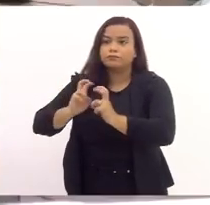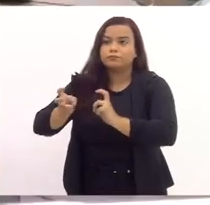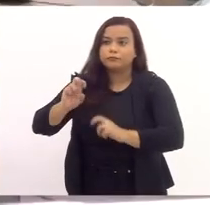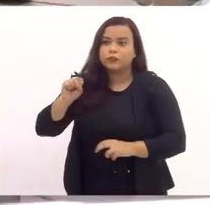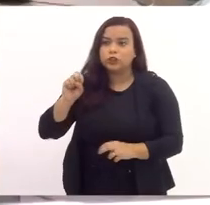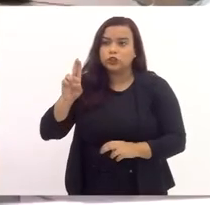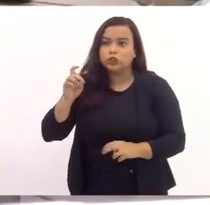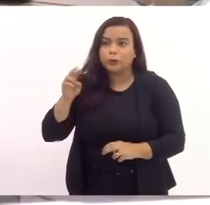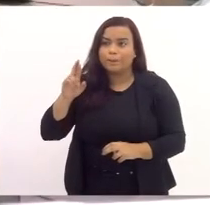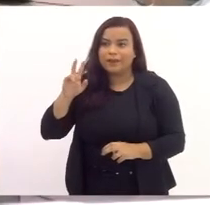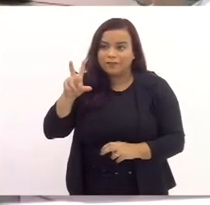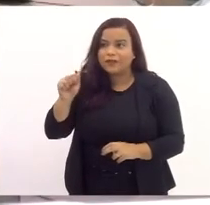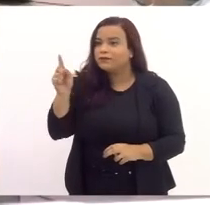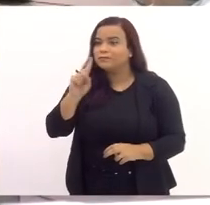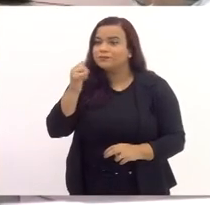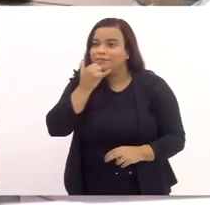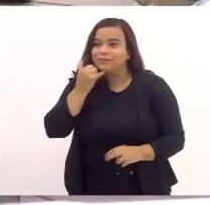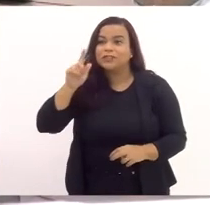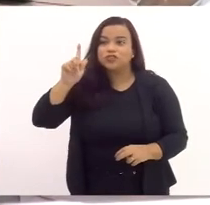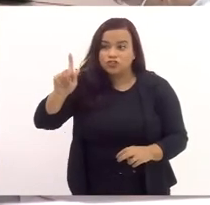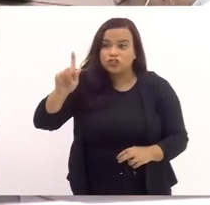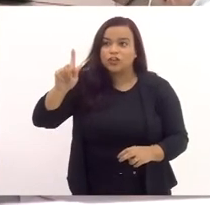Getransp.